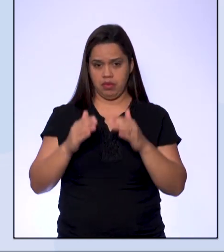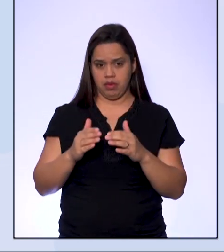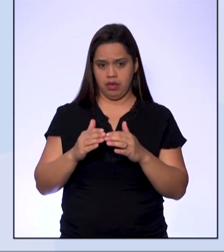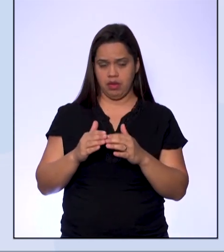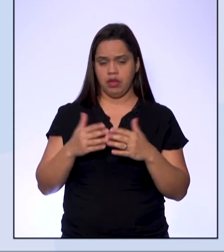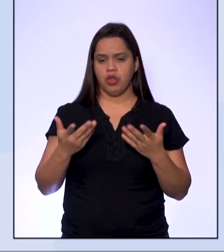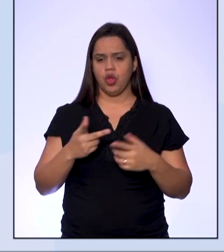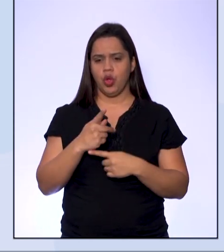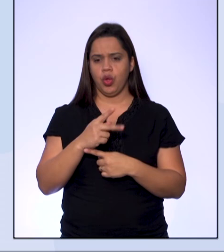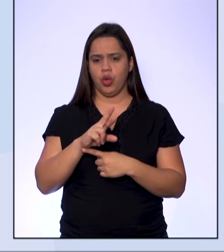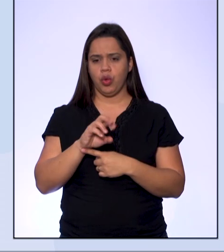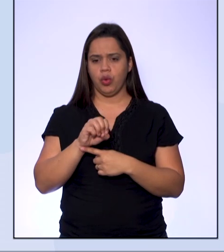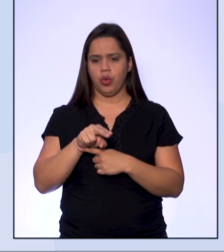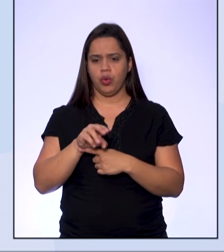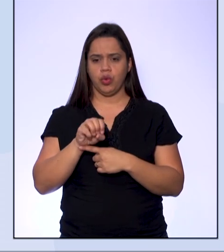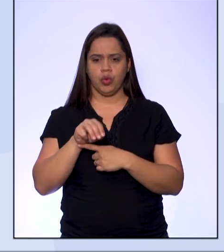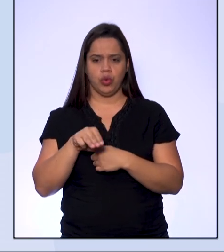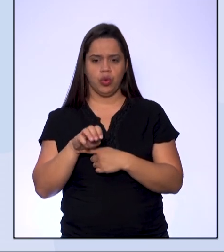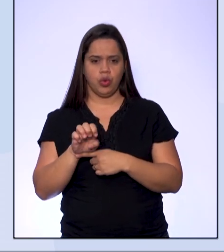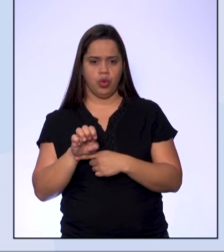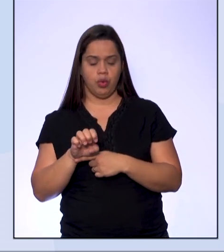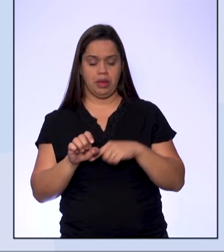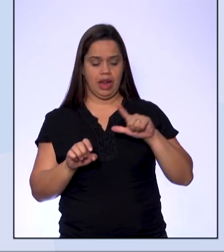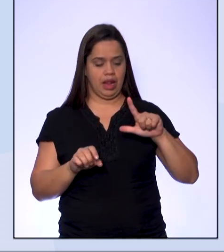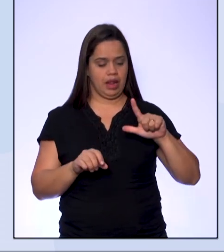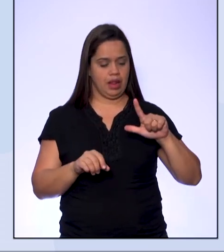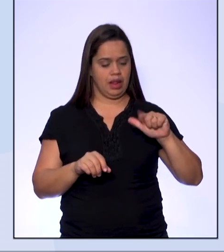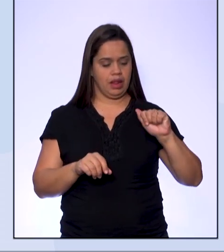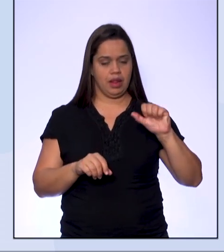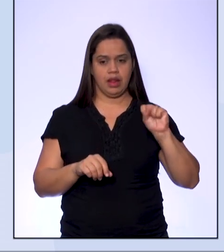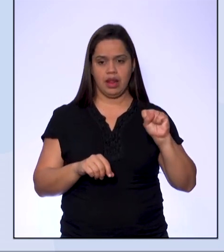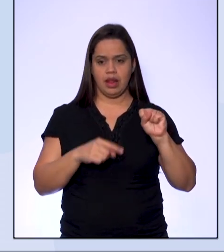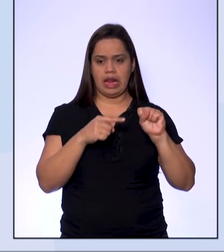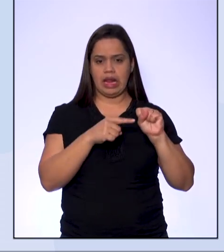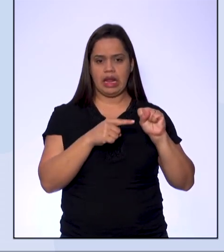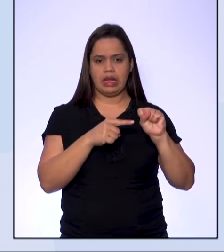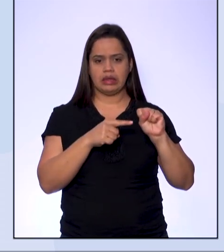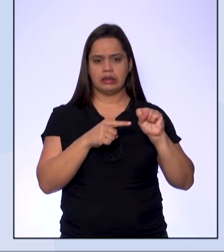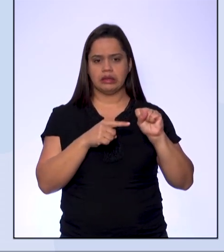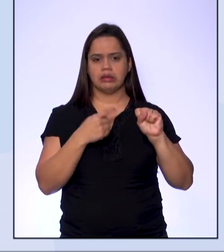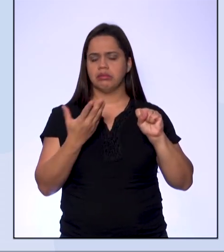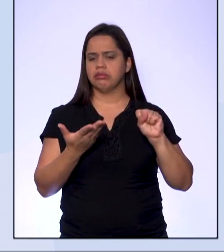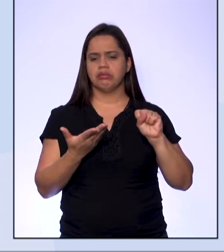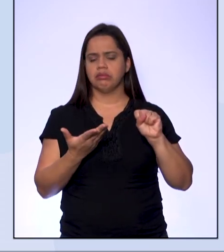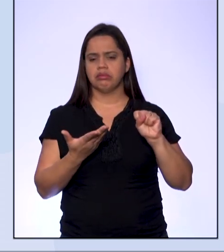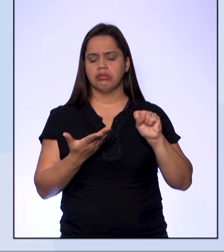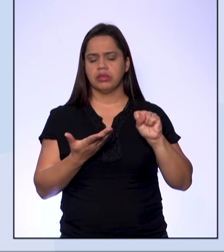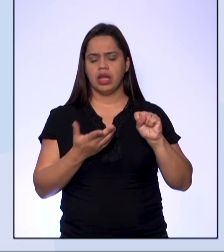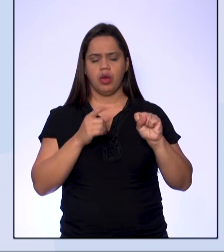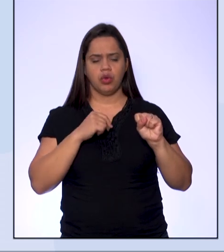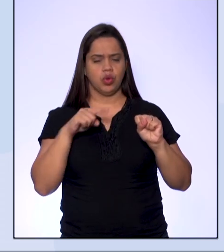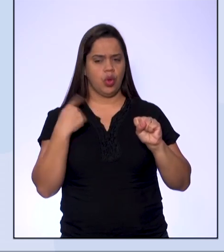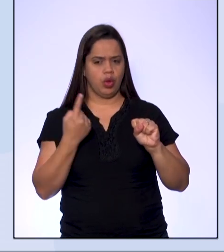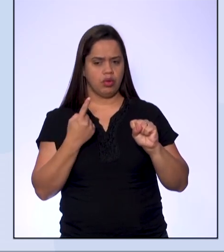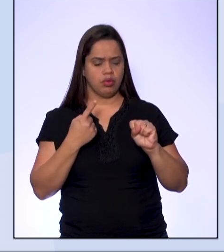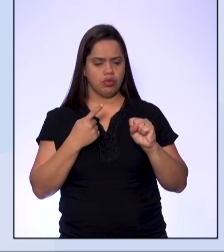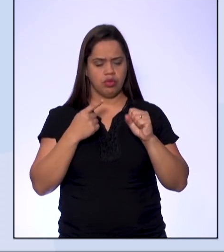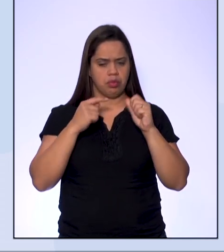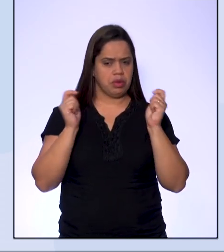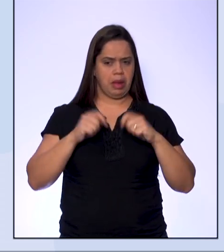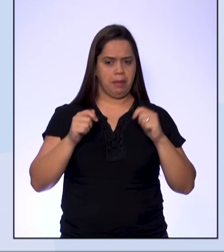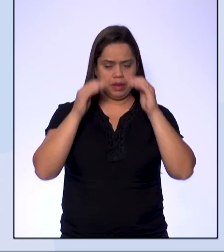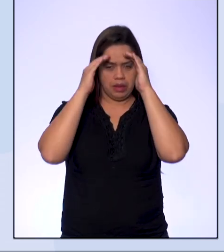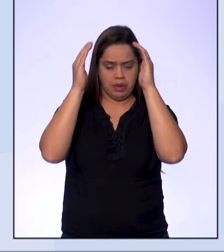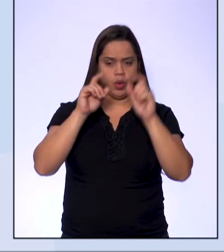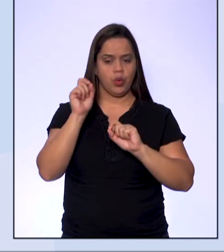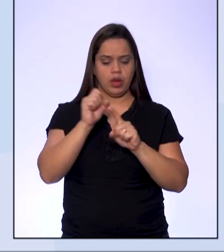fazer juntos essa? Sim, claro. Então, vamos lá. Não somos capazes de respeitá-las. Capazes de respeitar quem? A sociedade, a